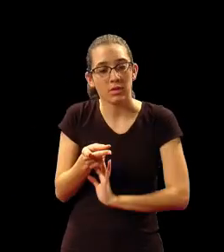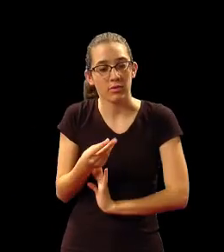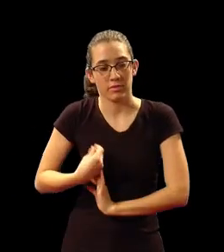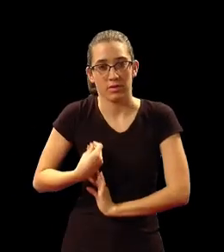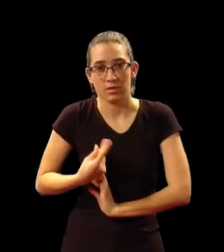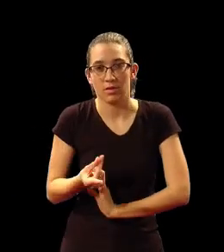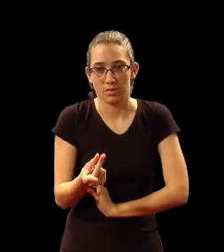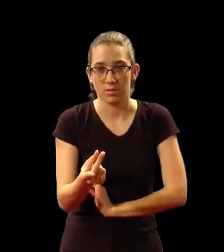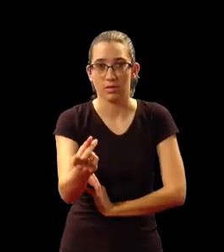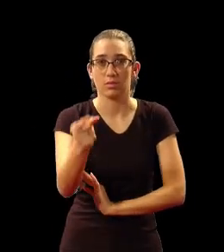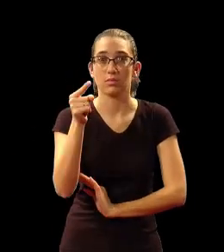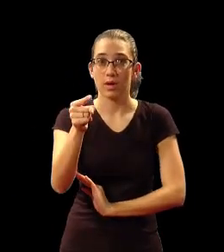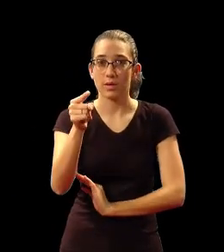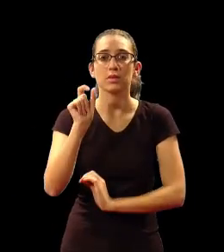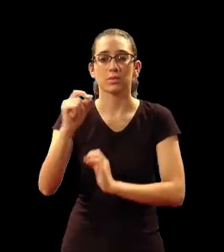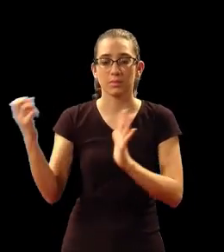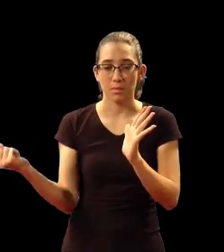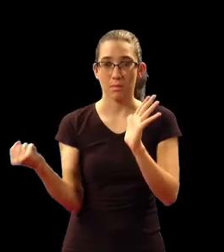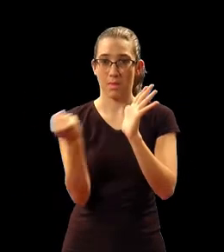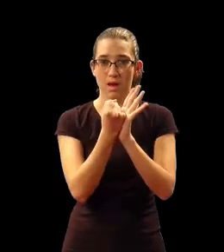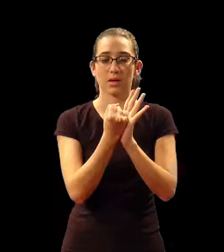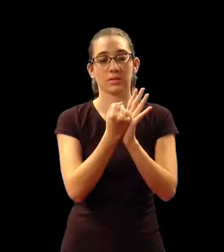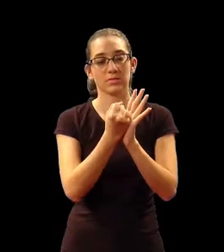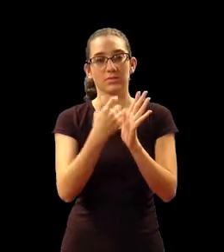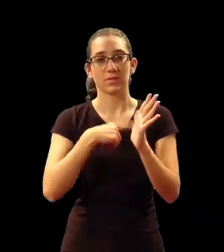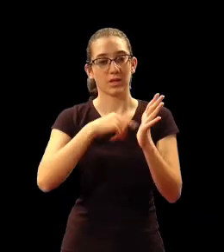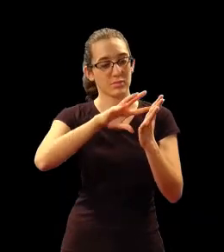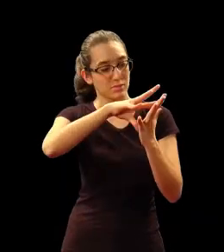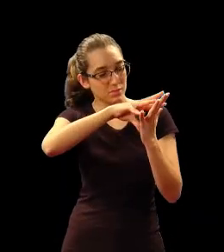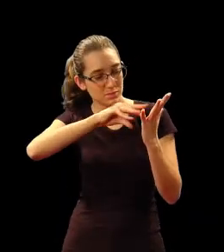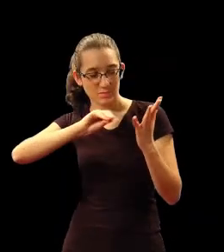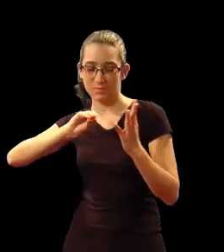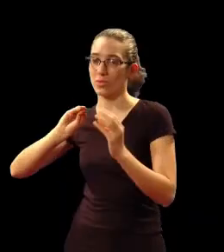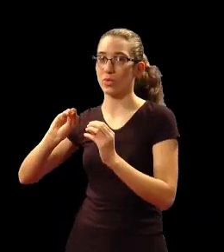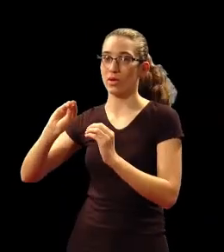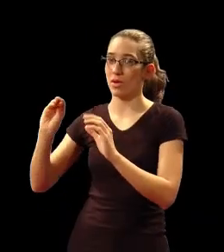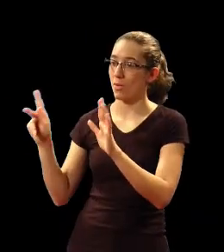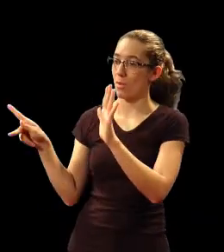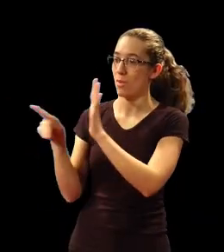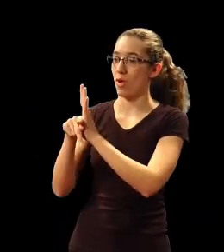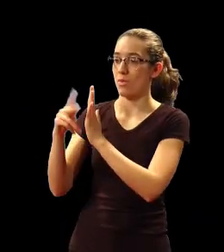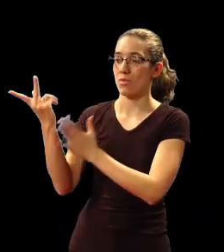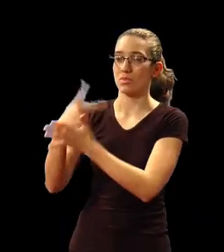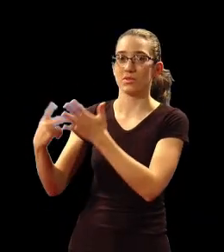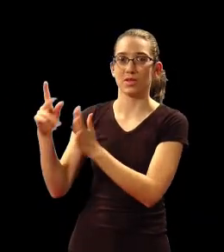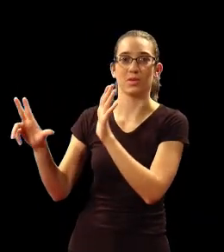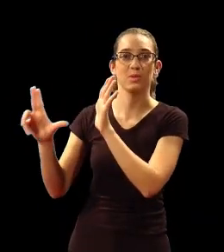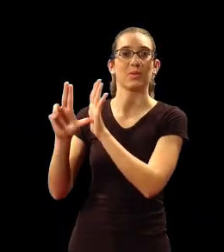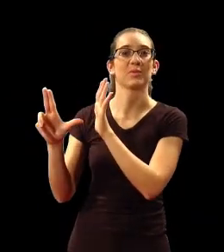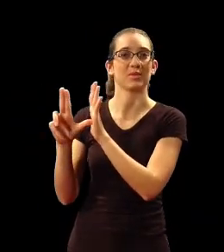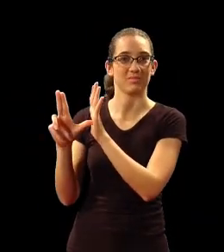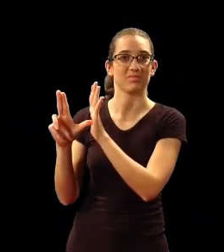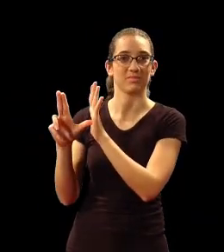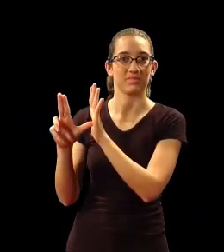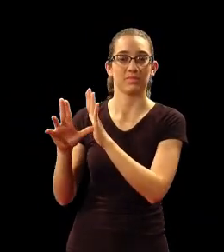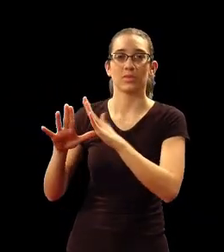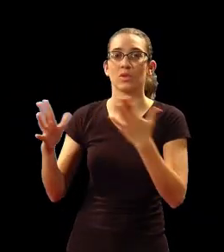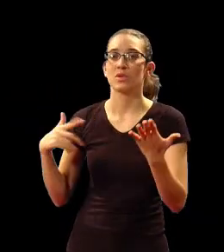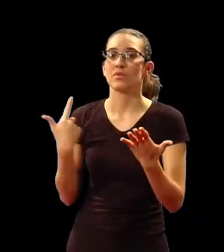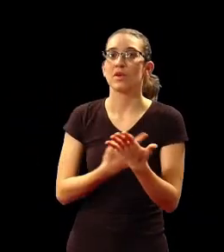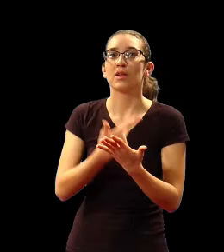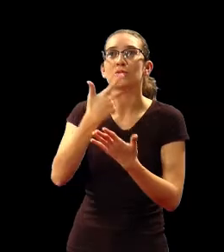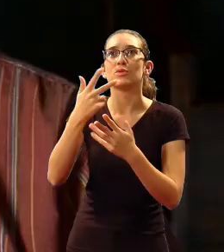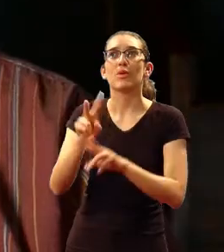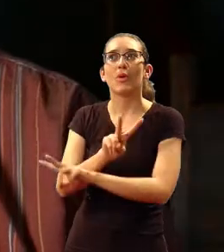a eternidade. Desse símbolo luterano sai o que nós temos na nossa universidade, o logo da UBRA. Quando nós falamos